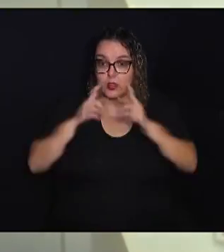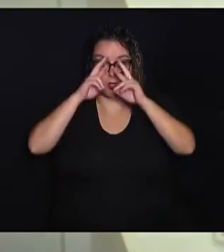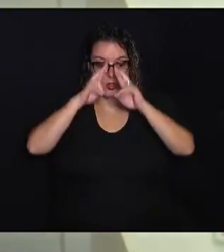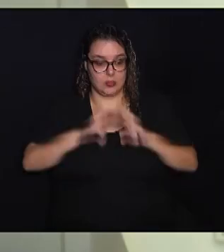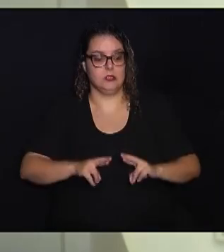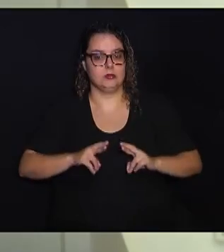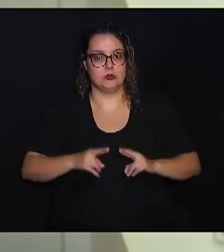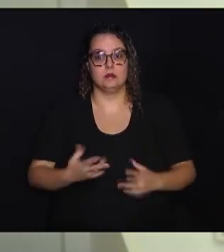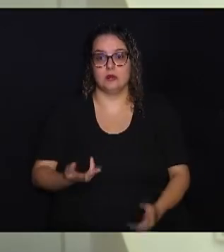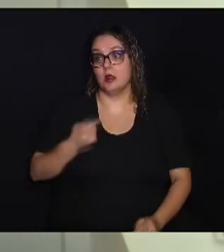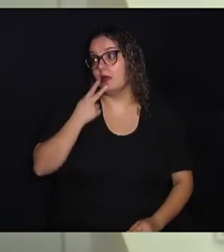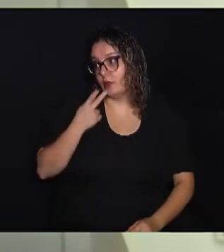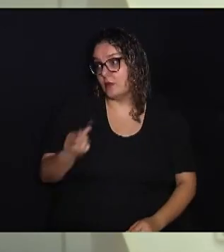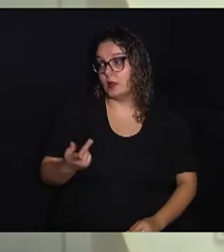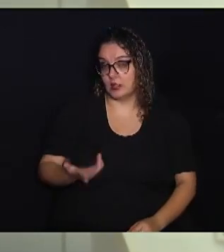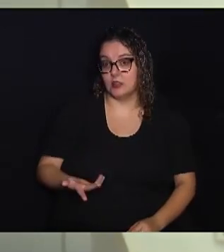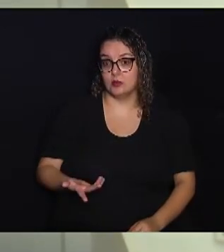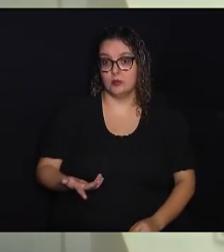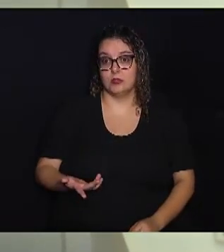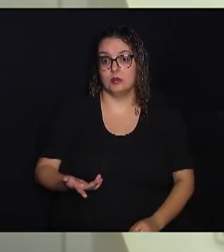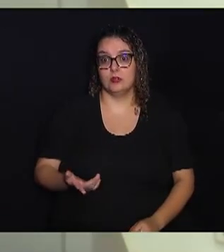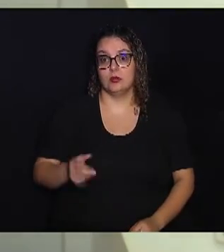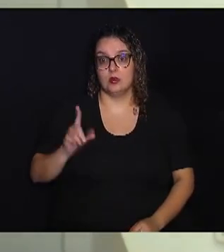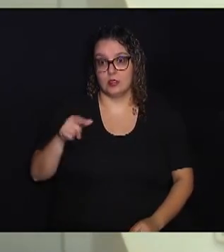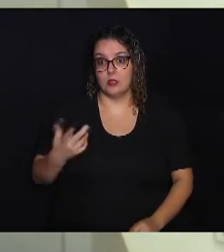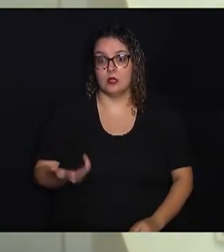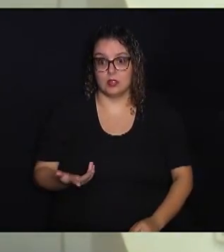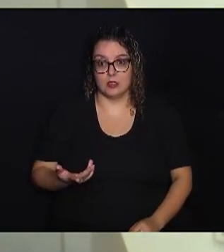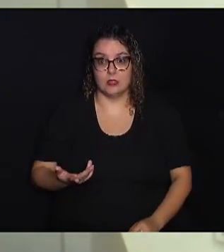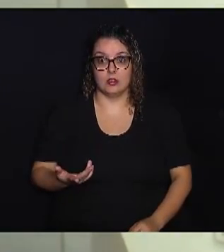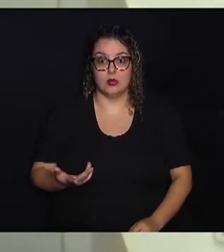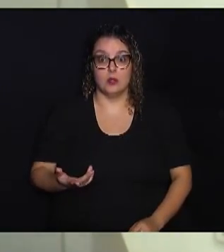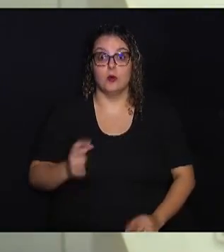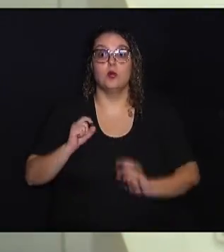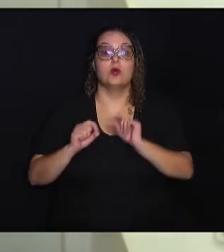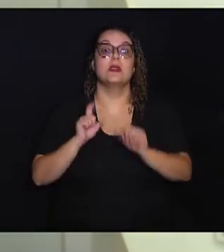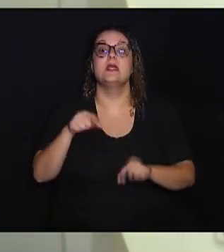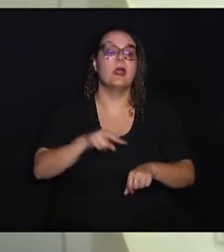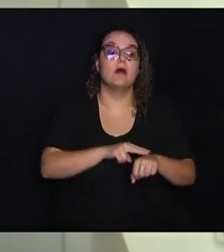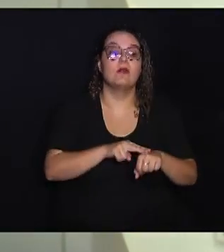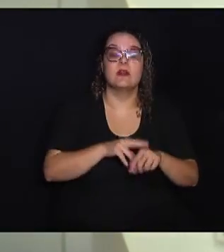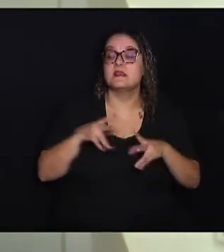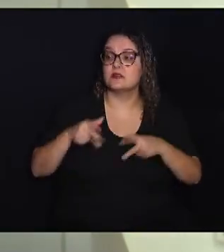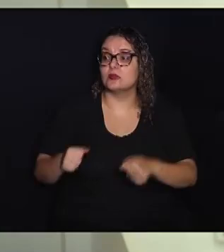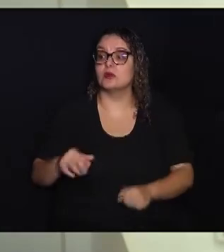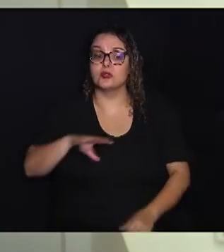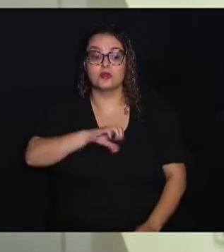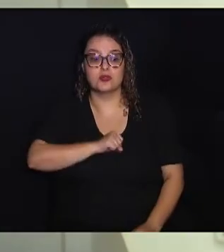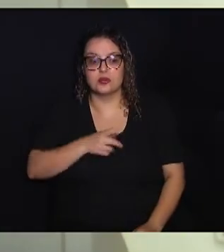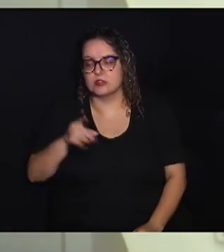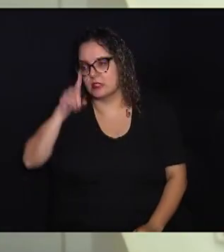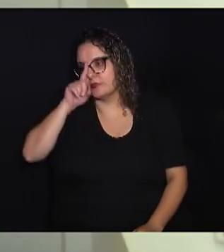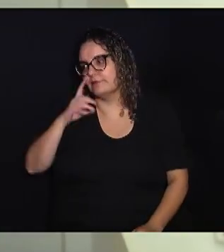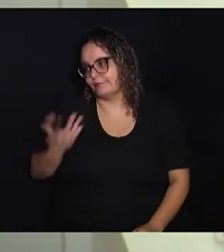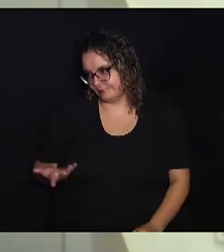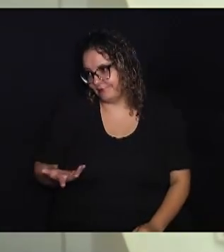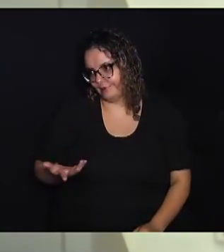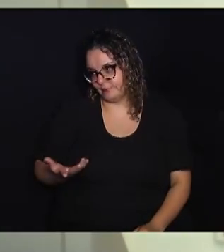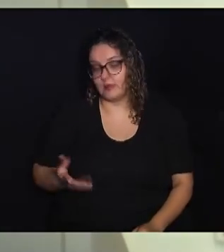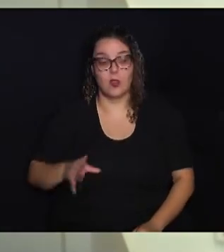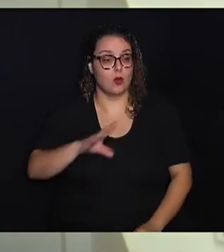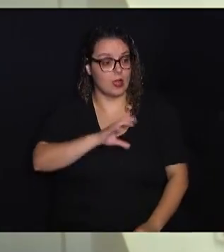respeitando, eu falo que seria do verde se todos gostassem do amarelo. Então, respeitar esse gosto do próximo, né? E